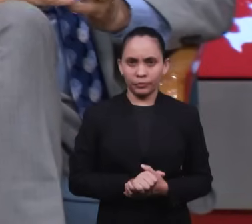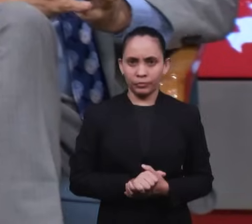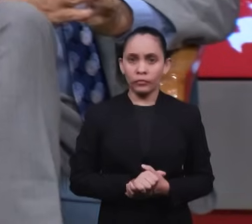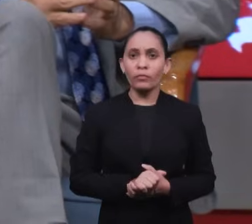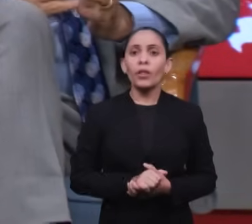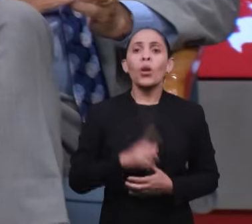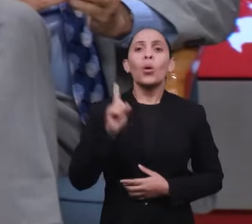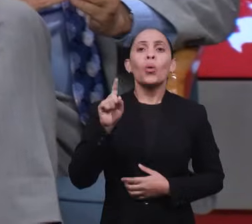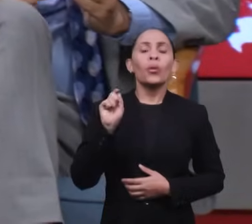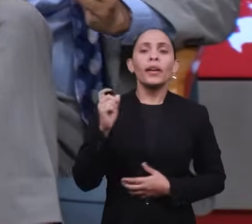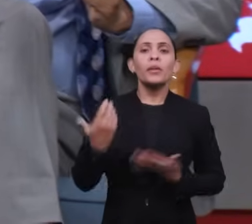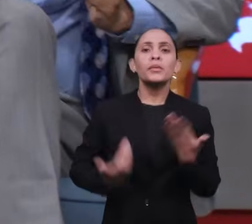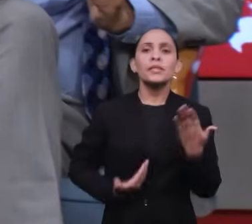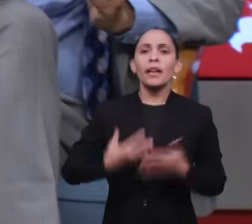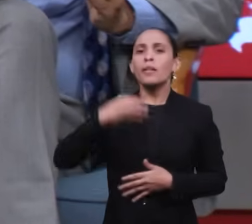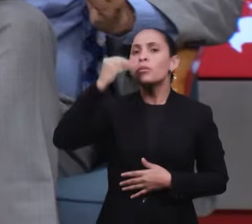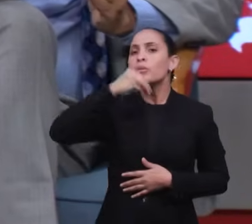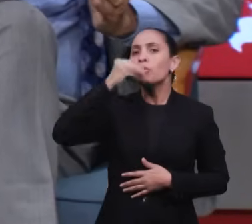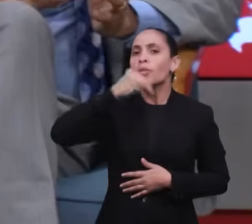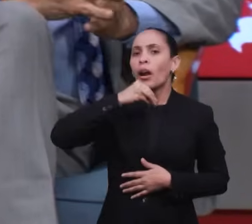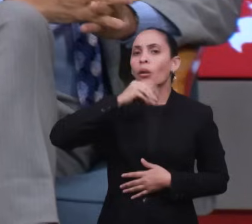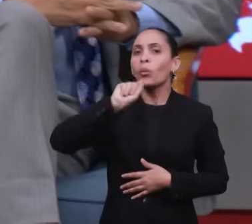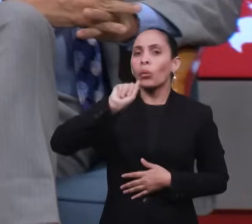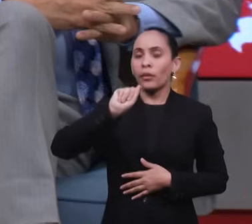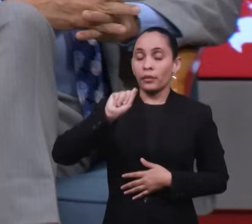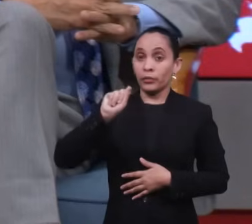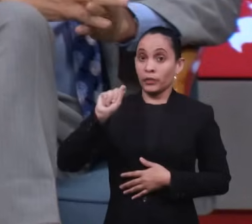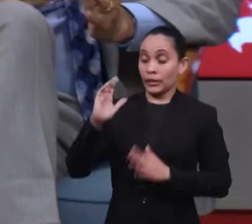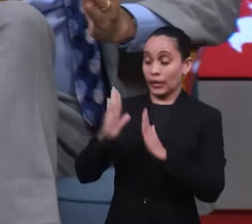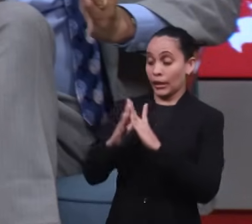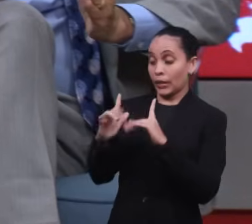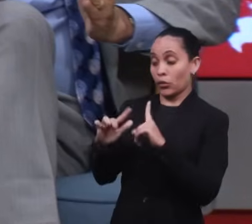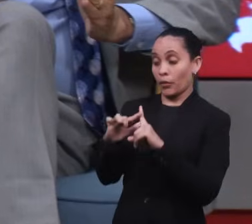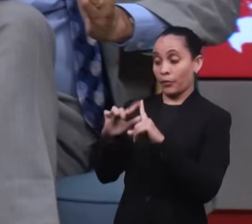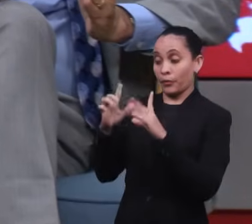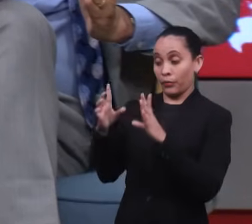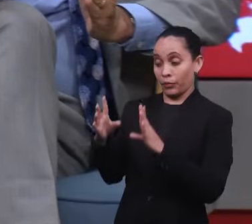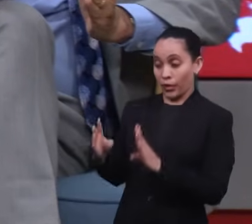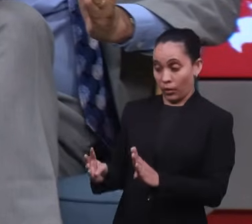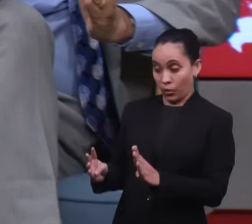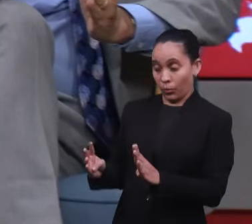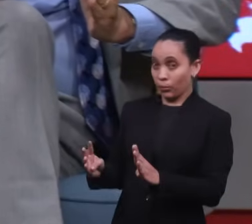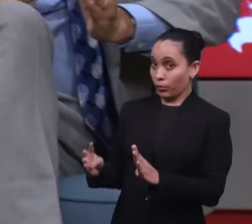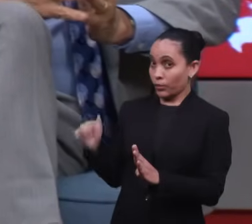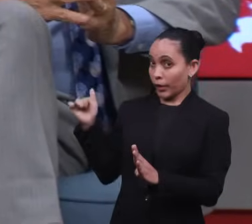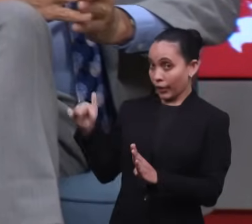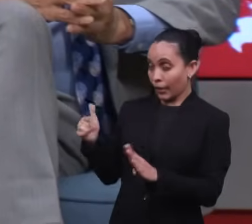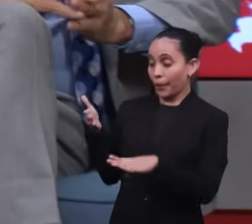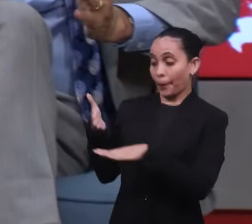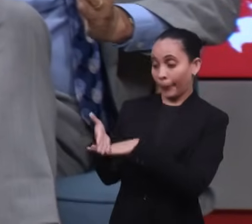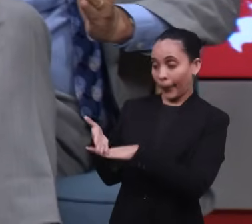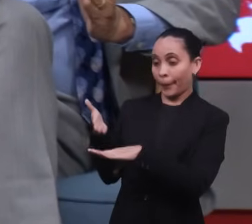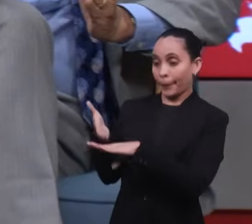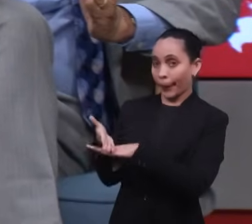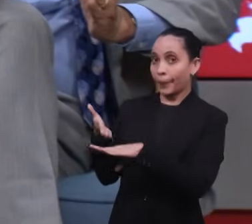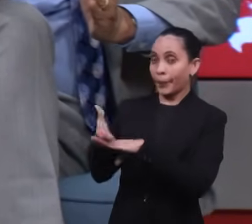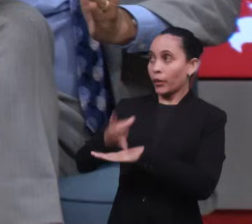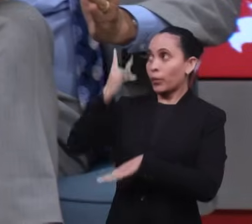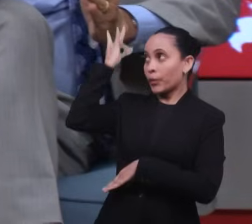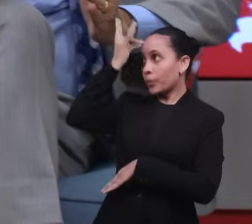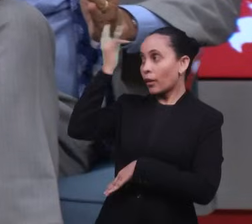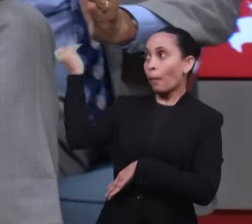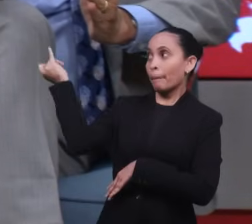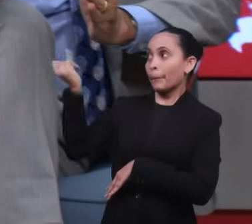nesse capítulo 11. Então, o que é o crente fraco? Então, você está no corpo e você não